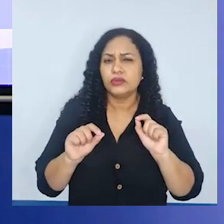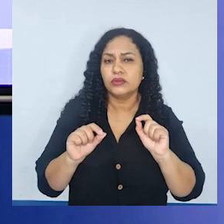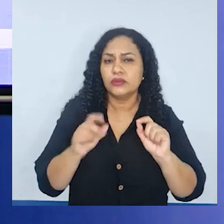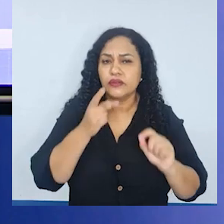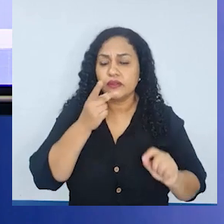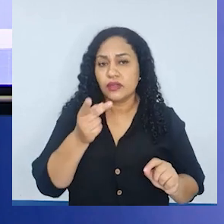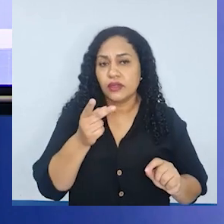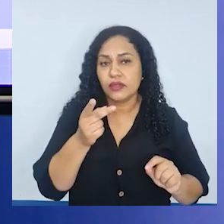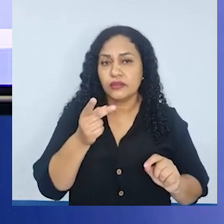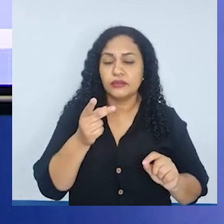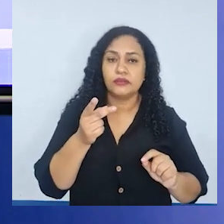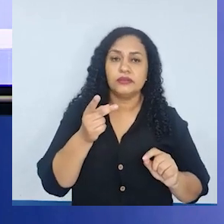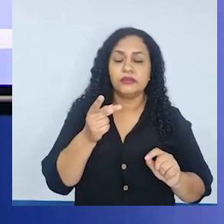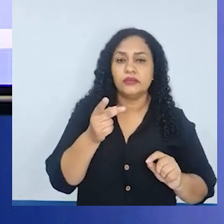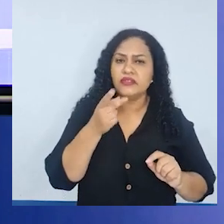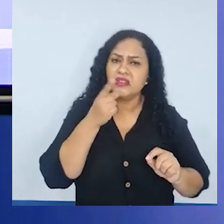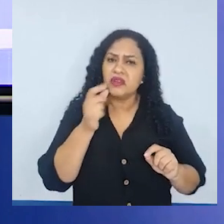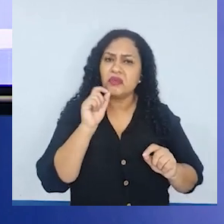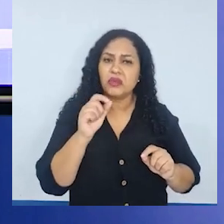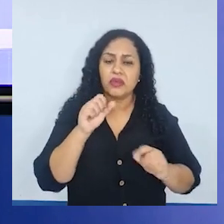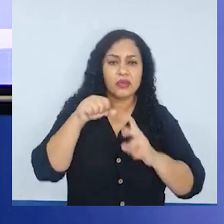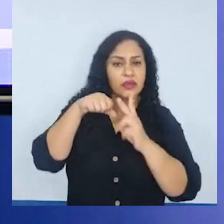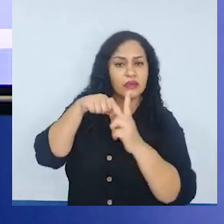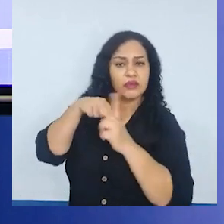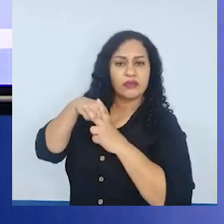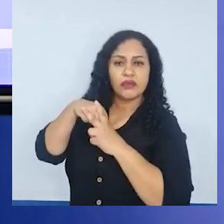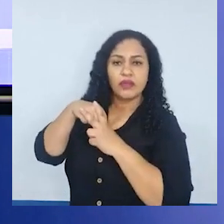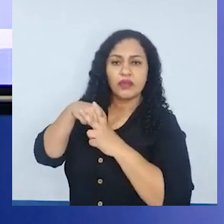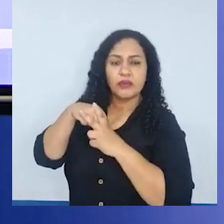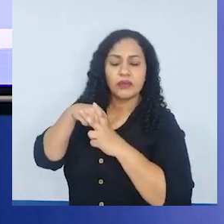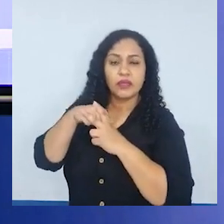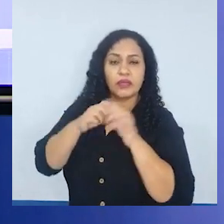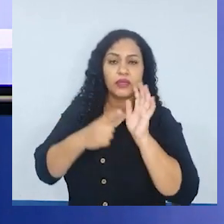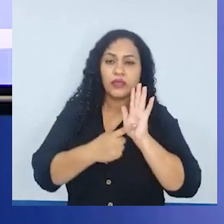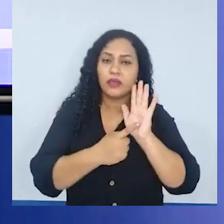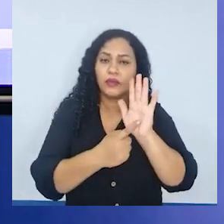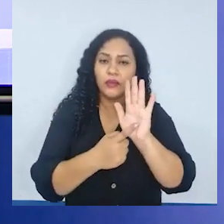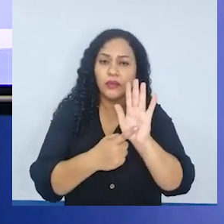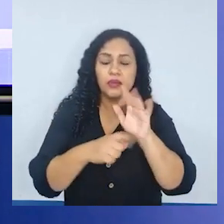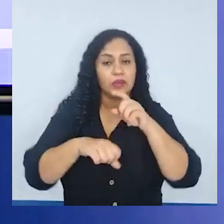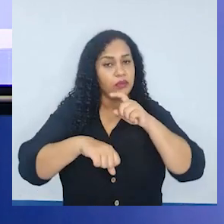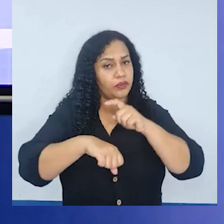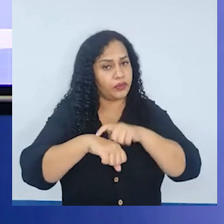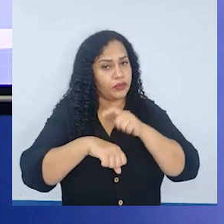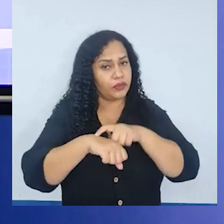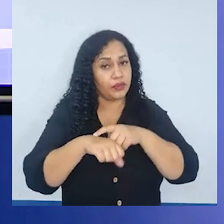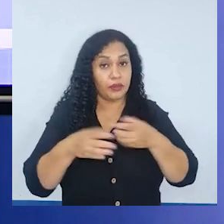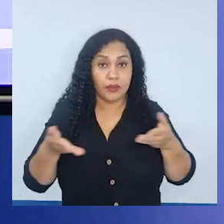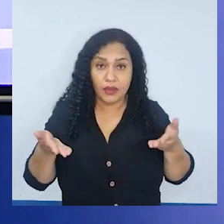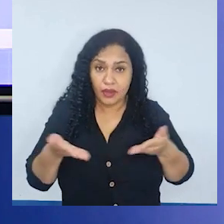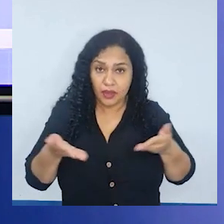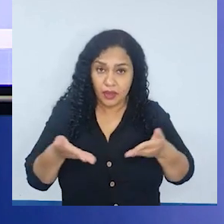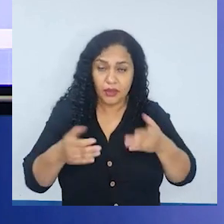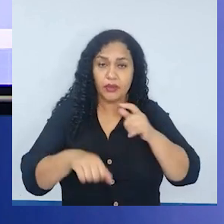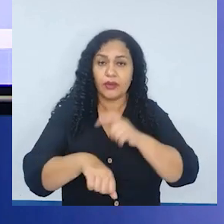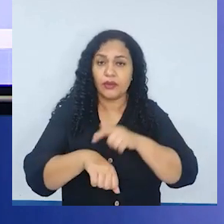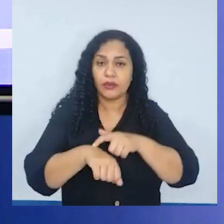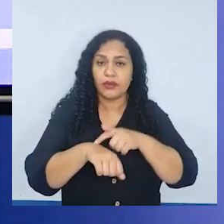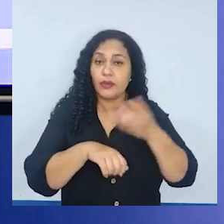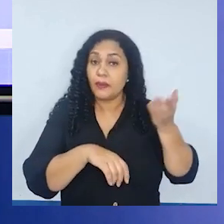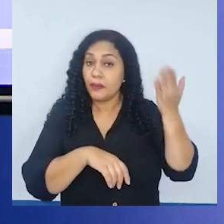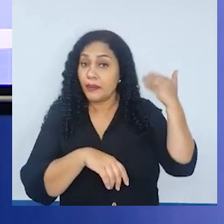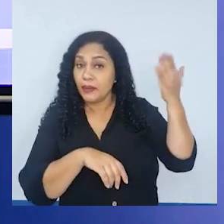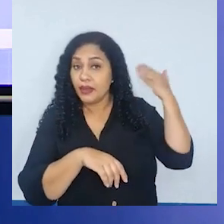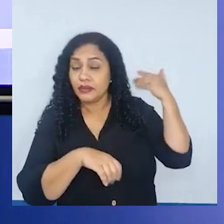a gente diz, né? A gente diz que os verbos, eles expressam o tempo presente, o